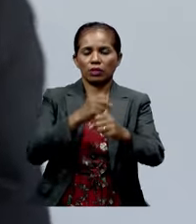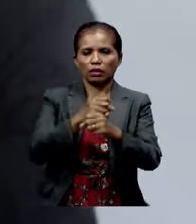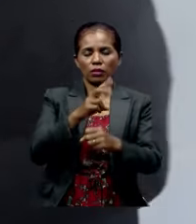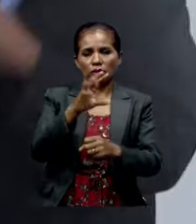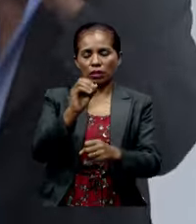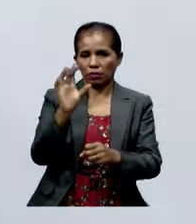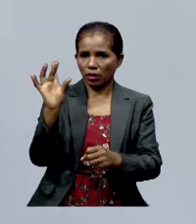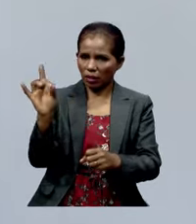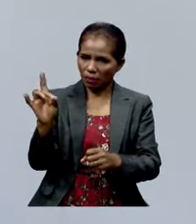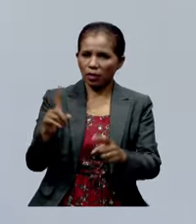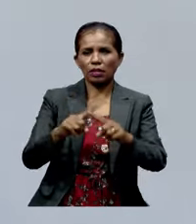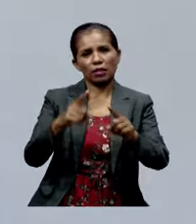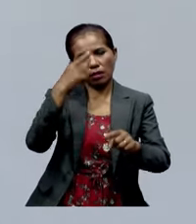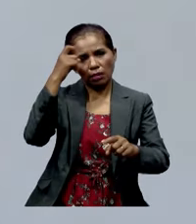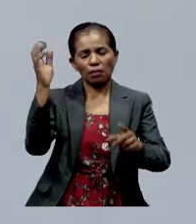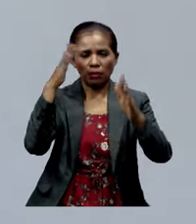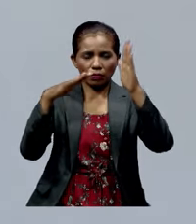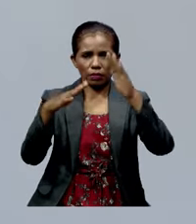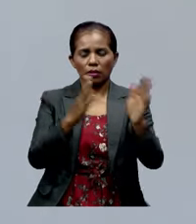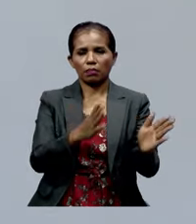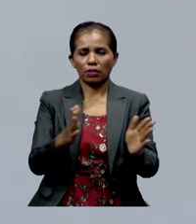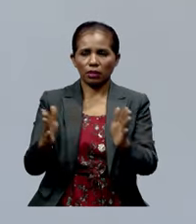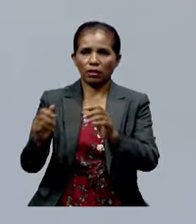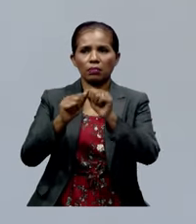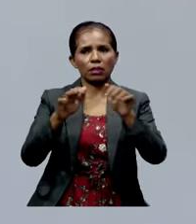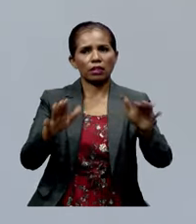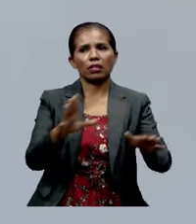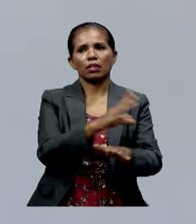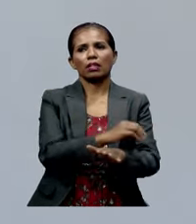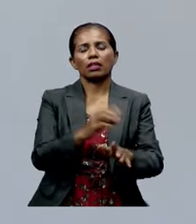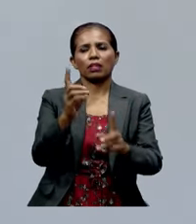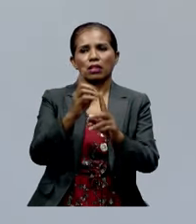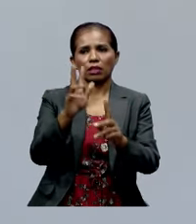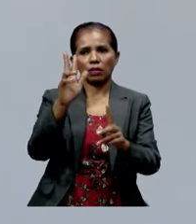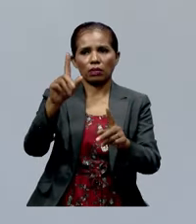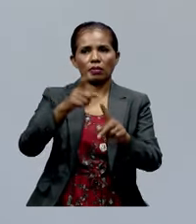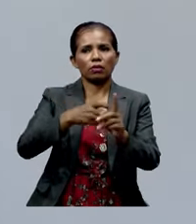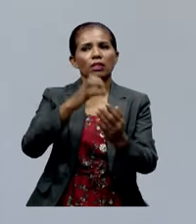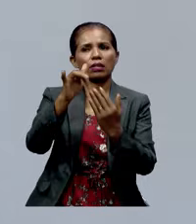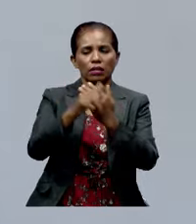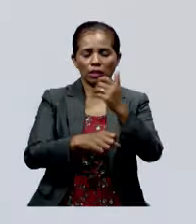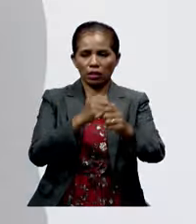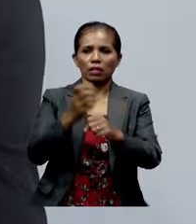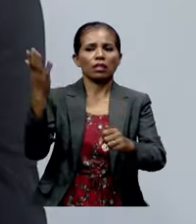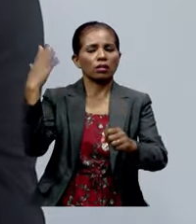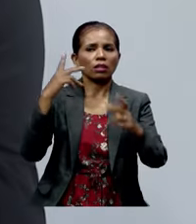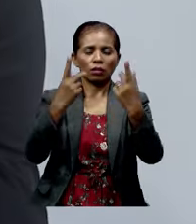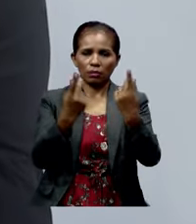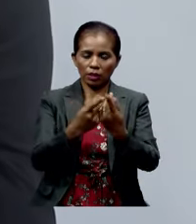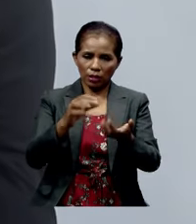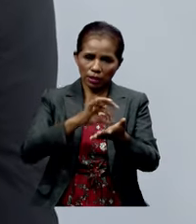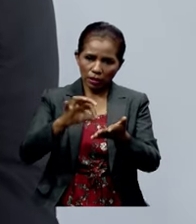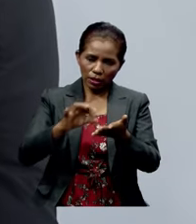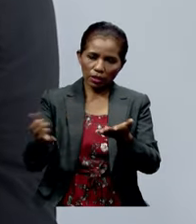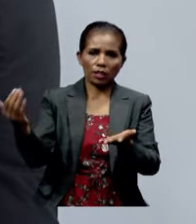walu mai be tamba problema iha prosesu administrasaun nu ne iha loron tolu fulan janeiro tinan kotuk empresa asina fale